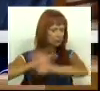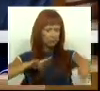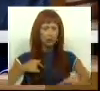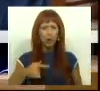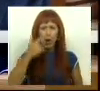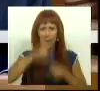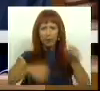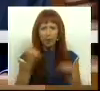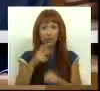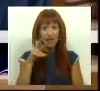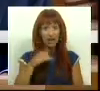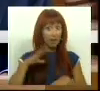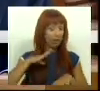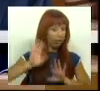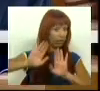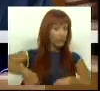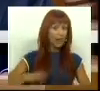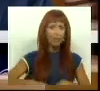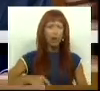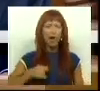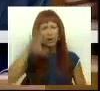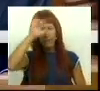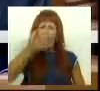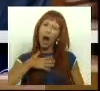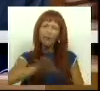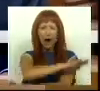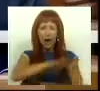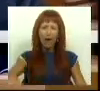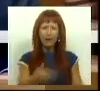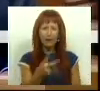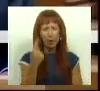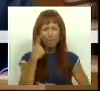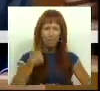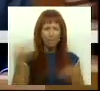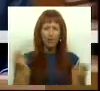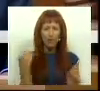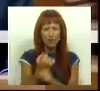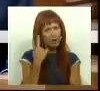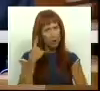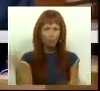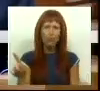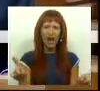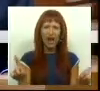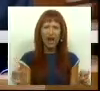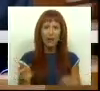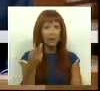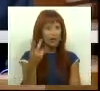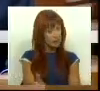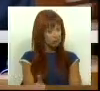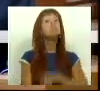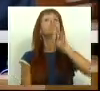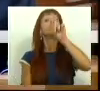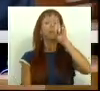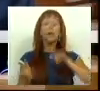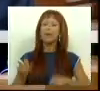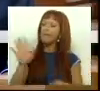evitar os trabalhadores da RTP, face à pretensão do Governo em acabar com o canal público e com o serviço público de rádio e televisão. Foi